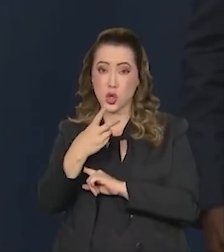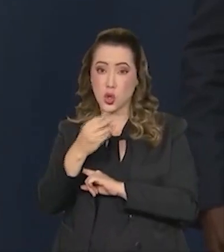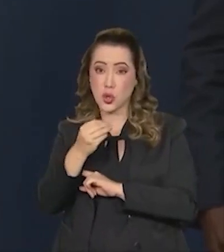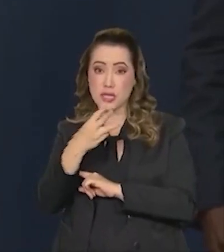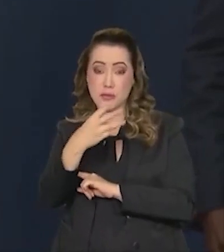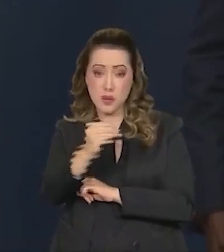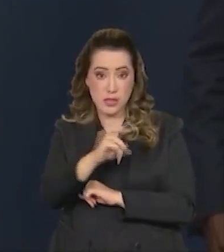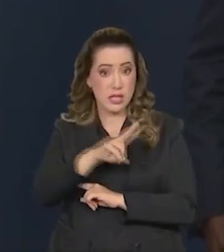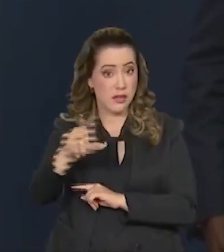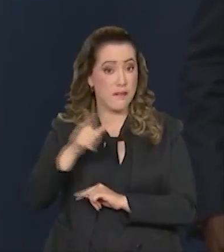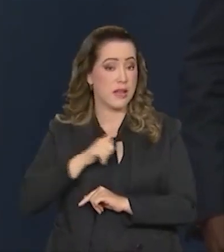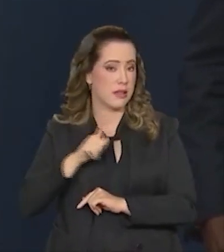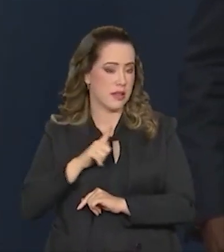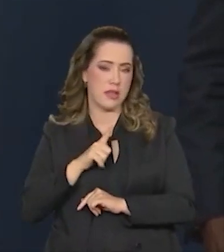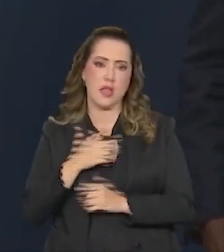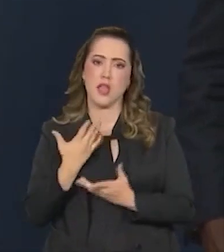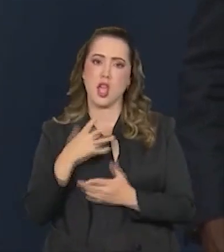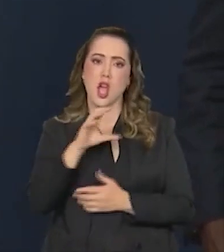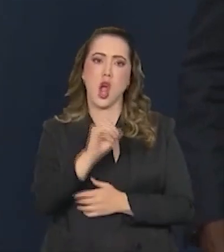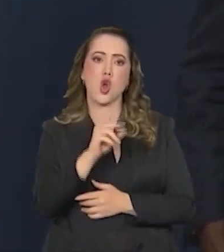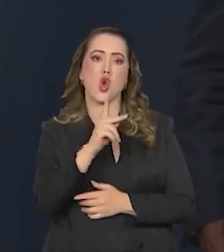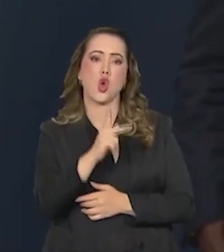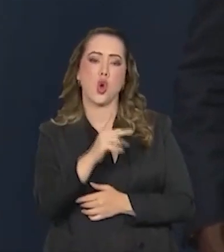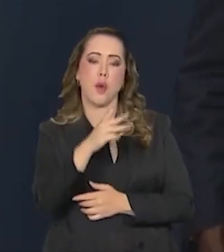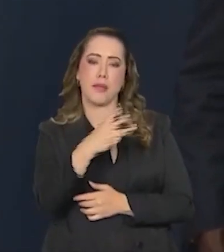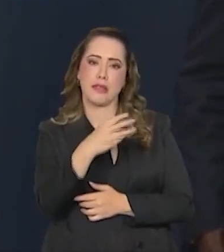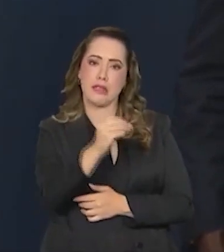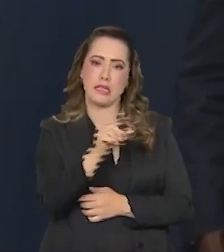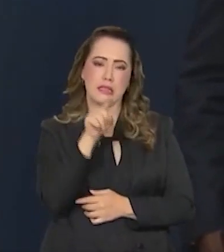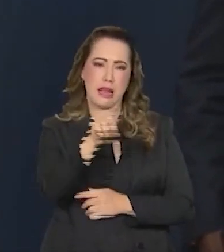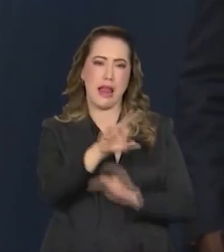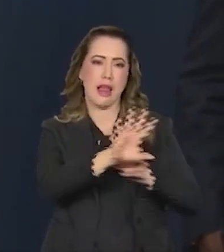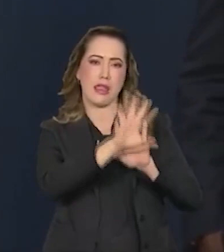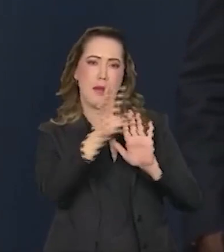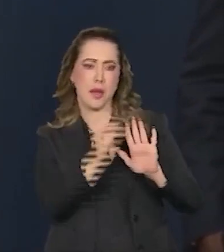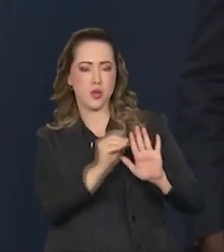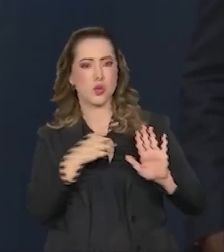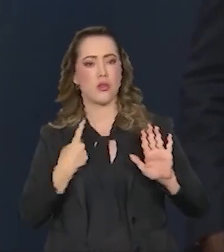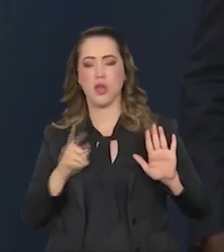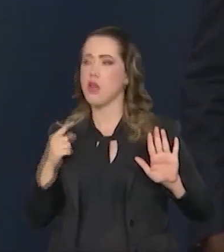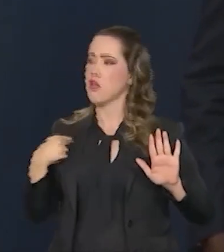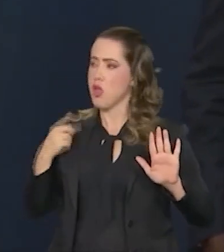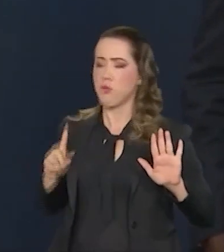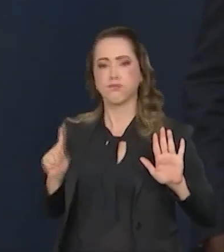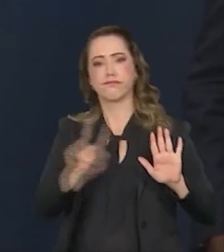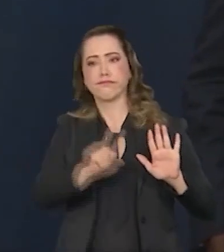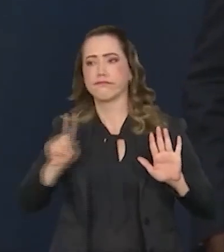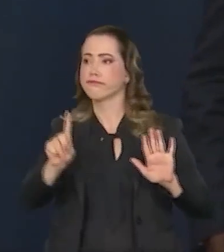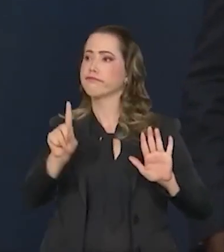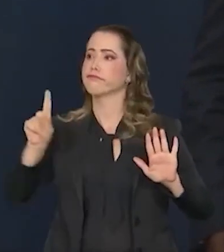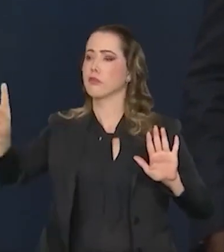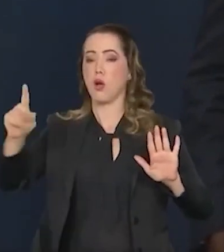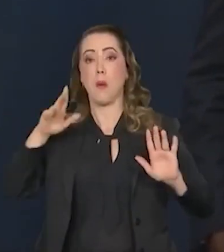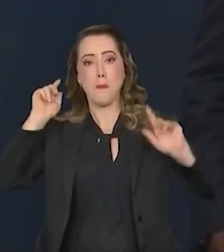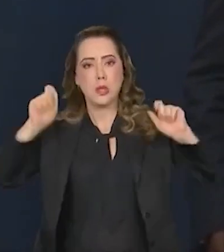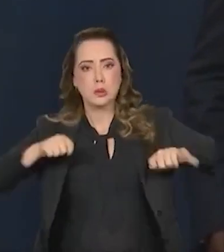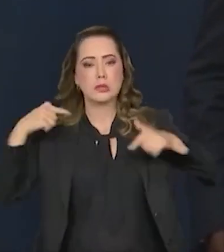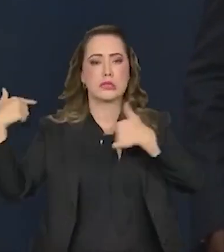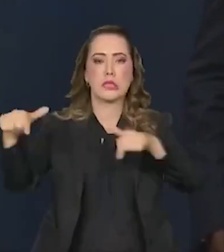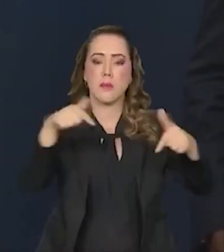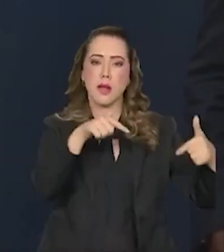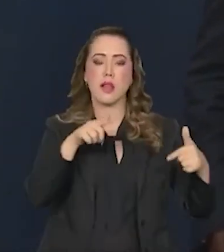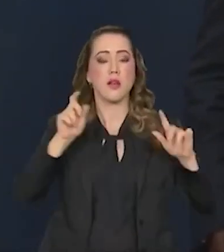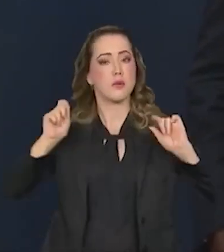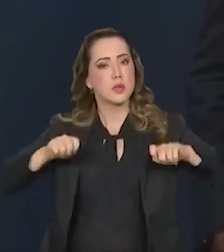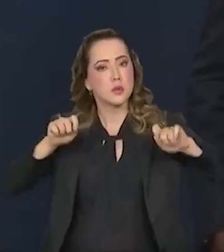todos esses fóruns, pode estar certo que nós estaremos trabalhando e tentando criar condições para